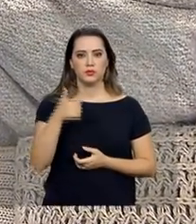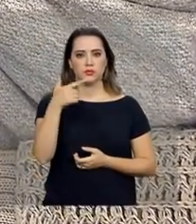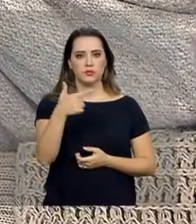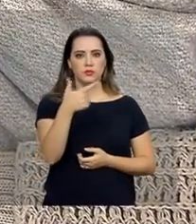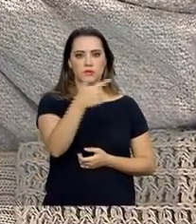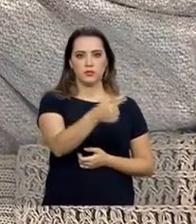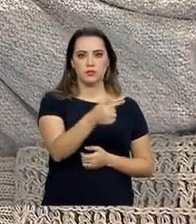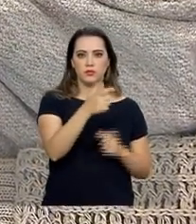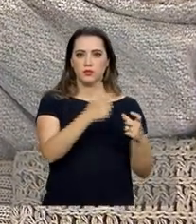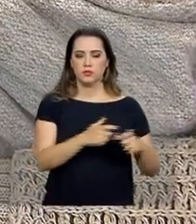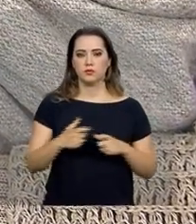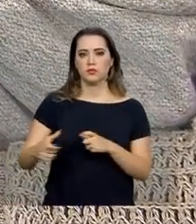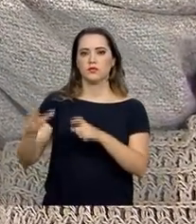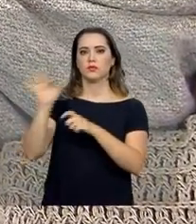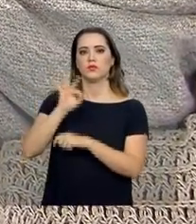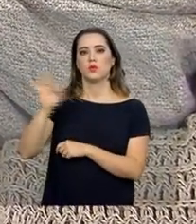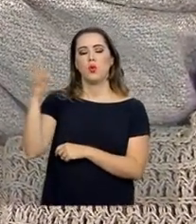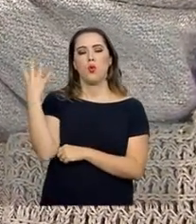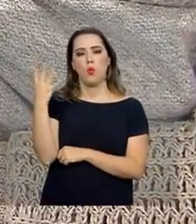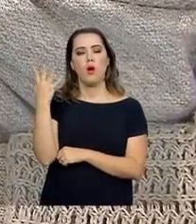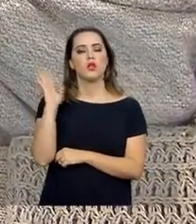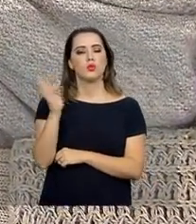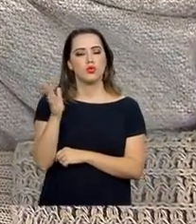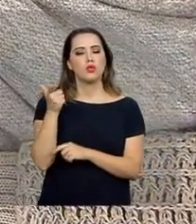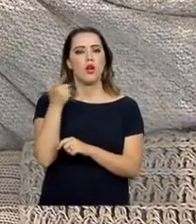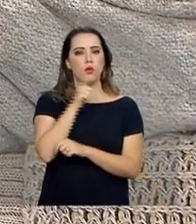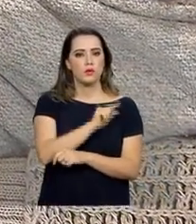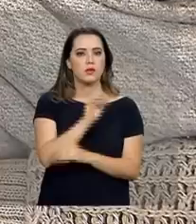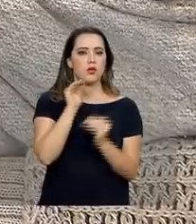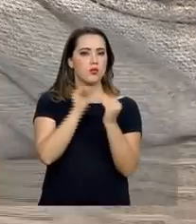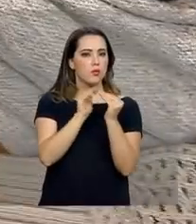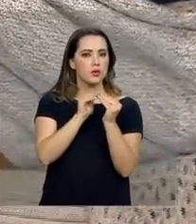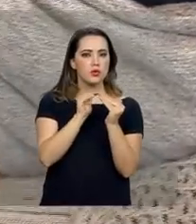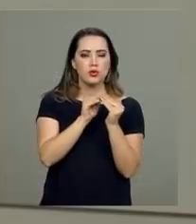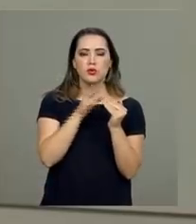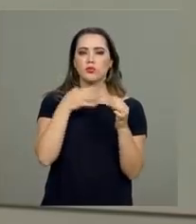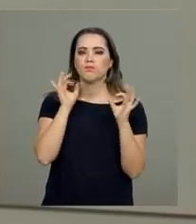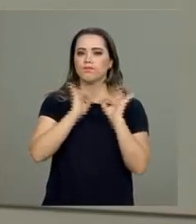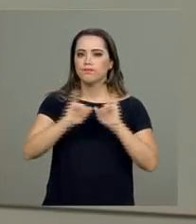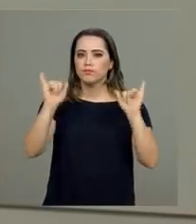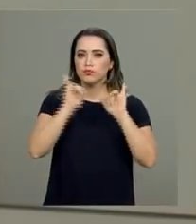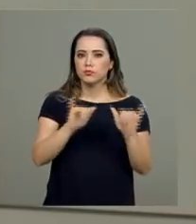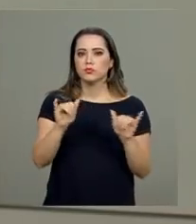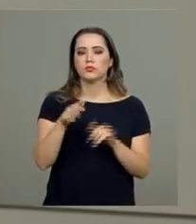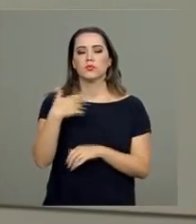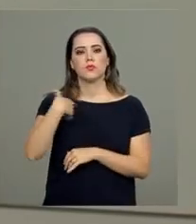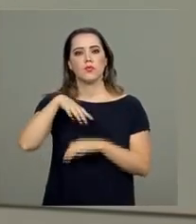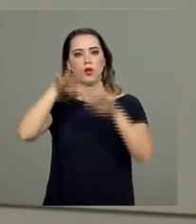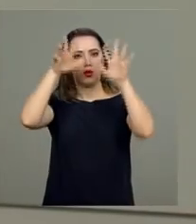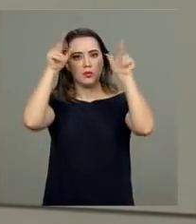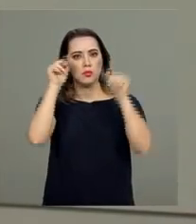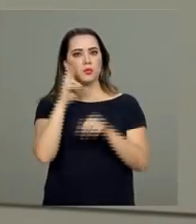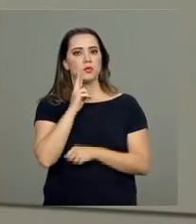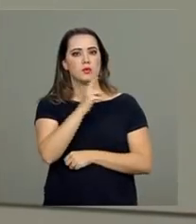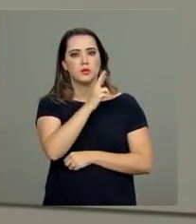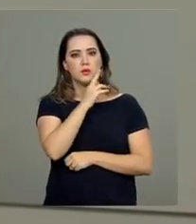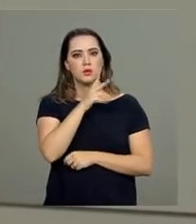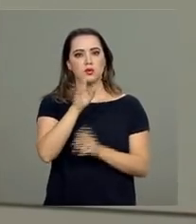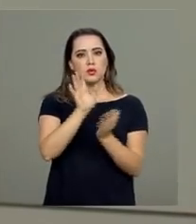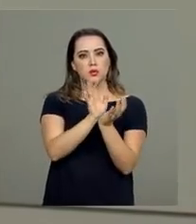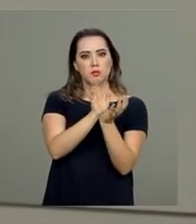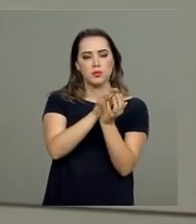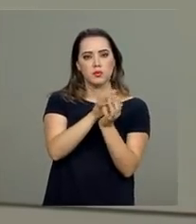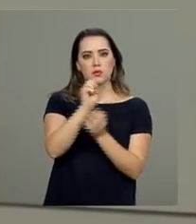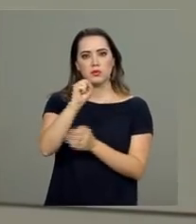unidades da federação quatro já atingiram a meta da campanha amapá rondônia pernambuco e santa catarina que imunizar